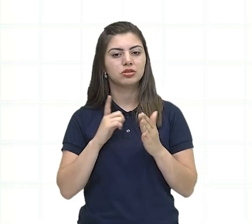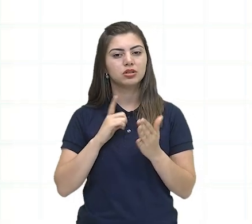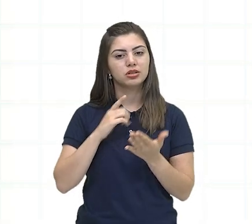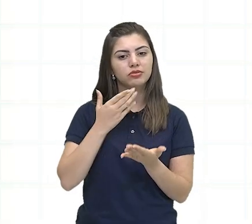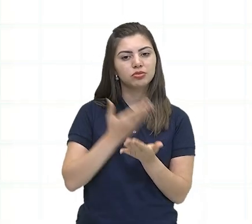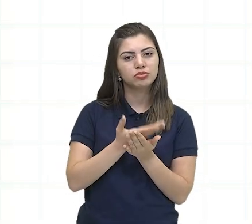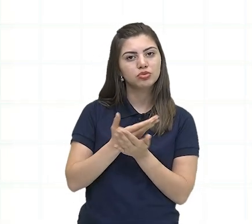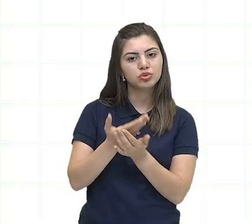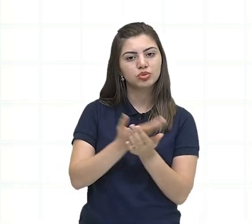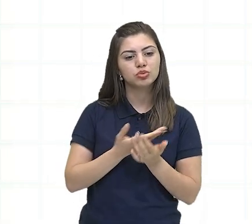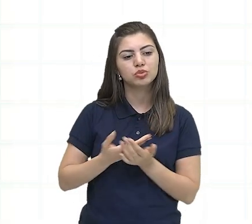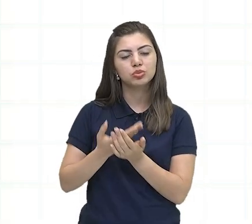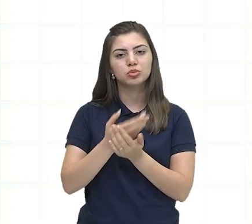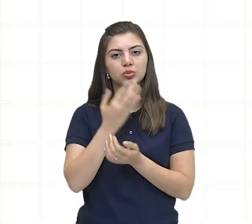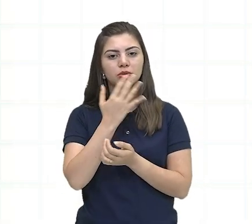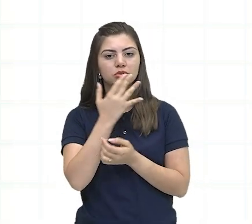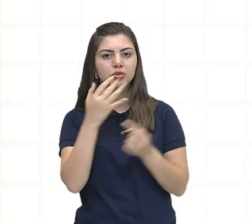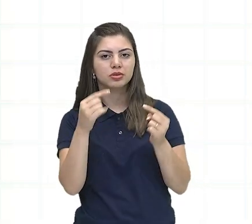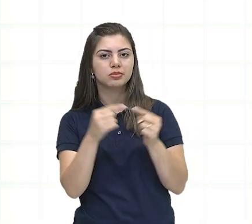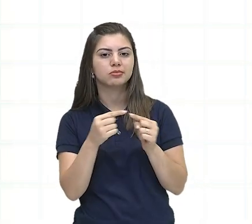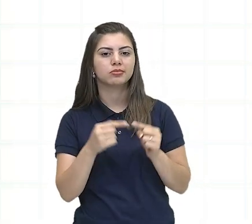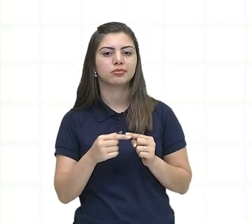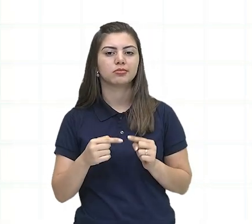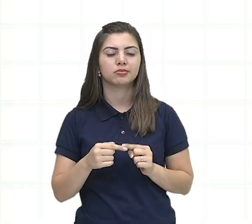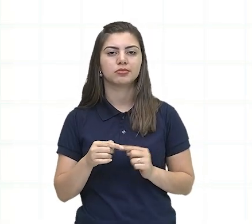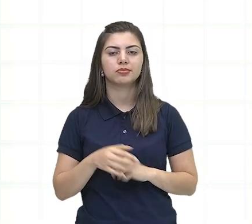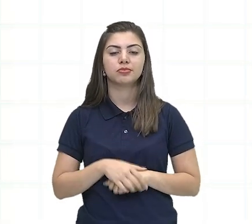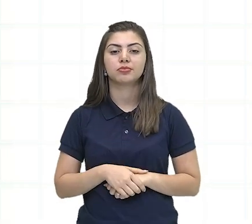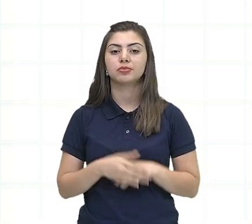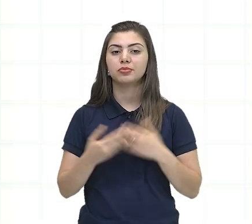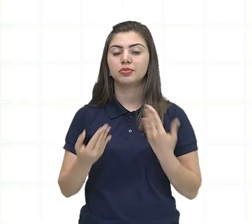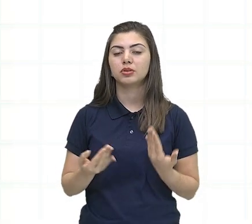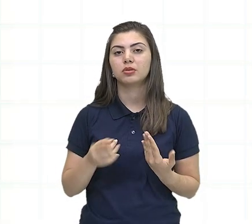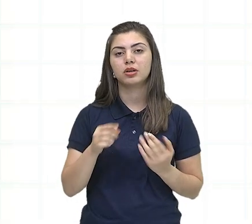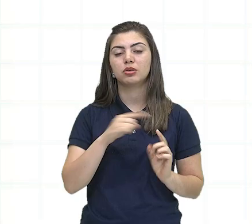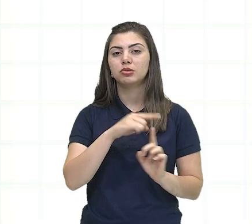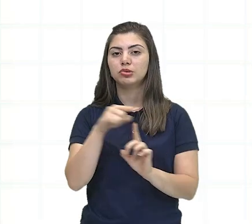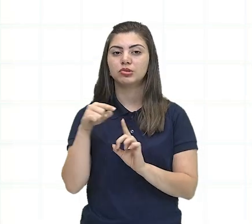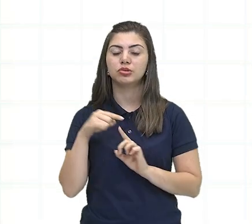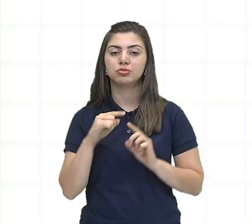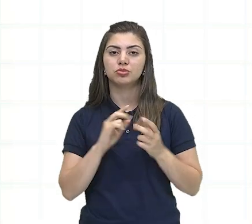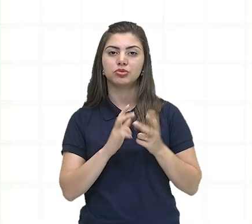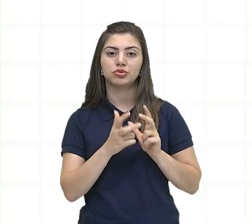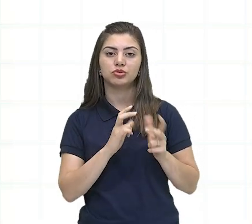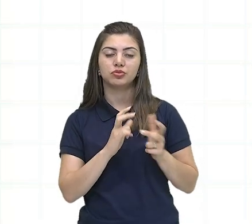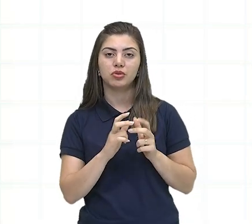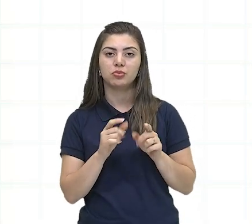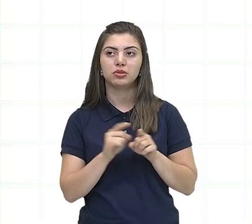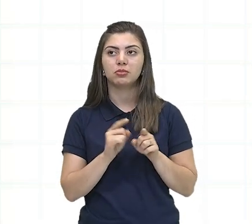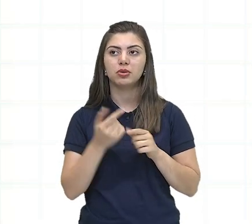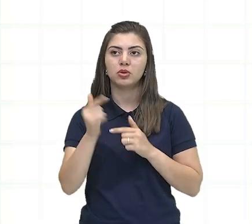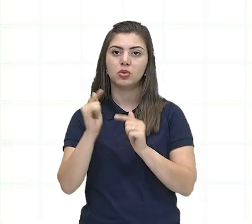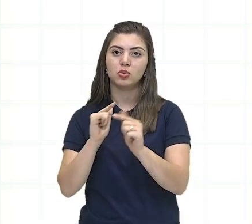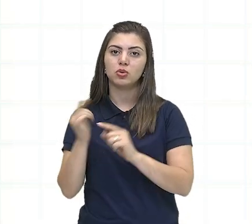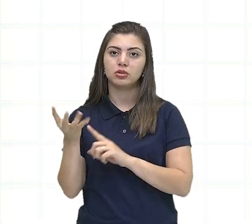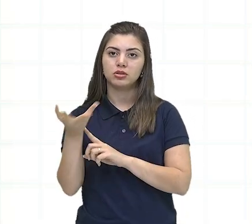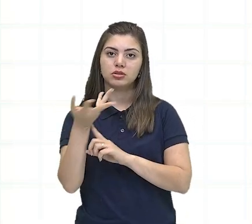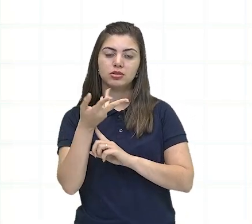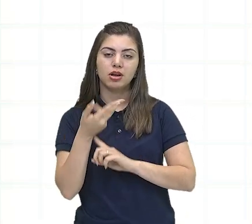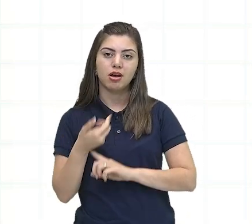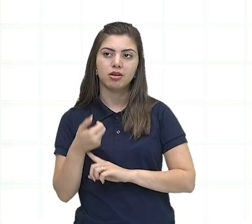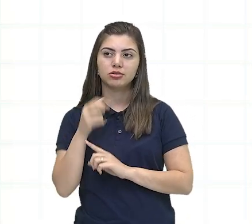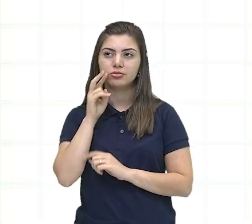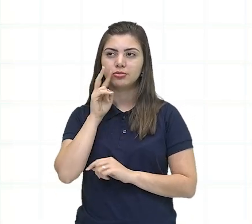uma harmonia. Então, as formas geométricas e muitas obras de arte também é possível identificar alguns padrões